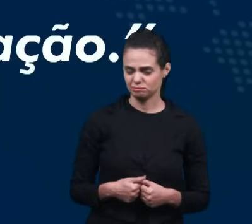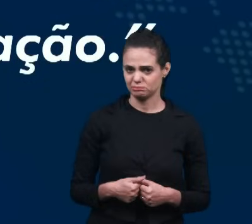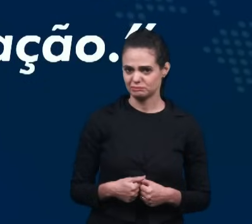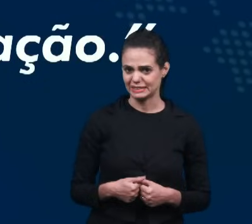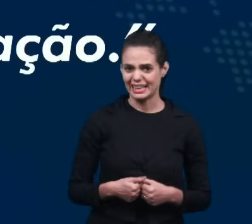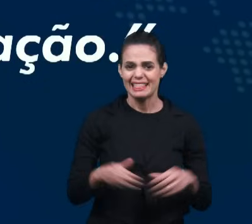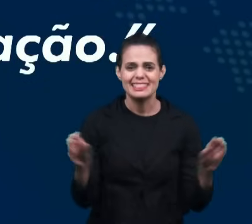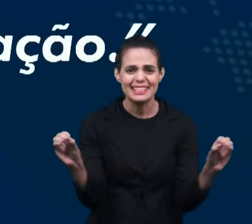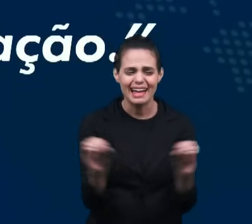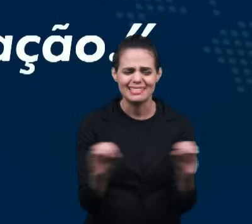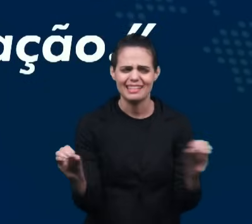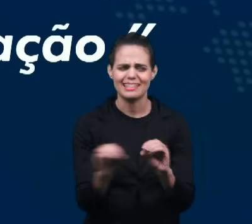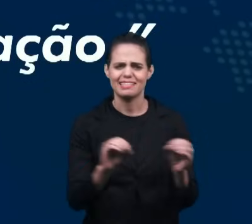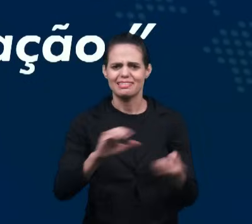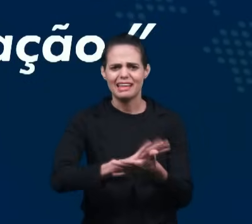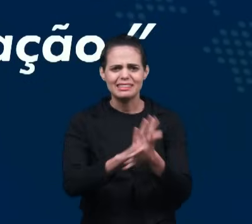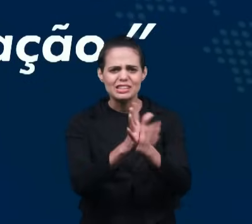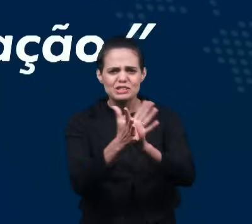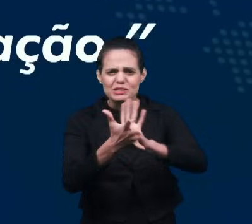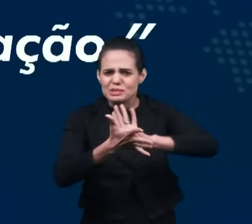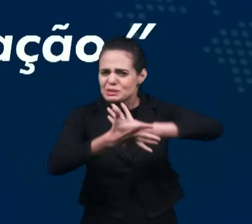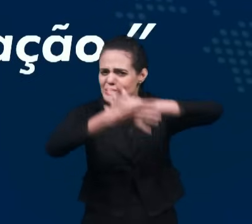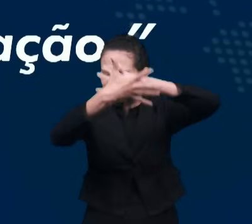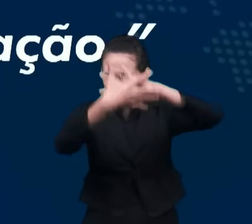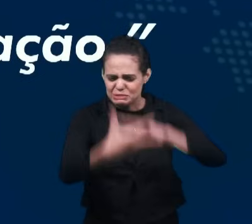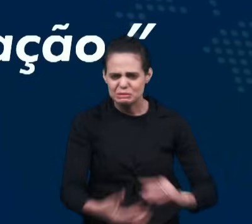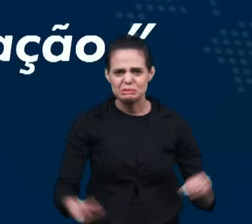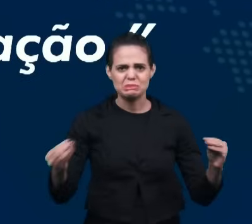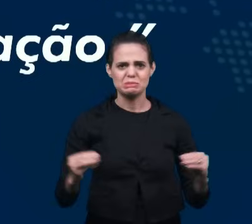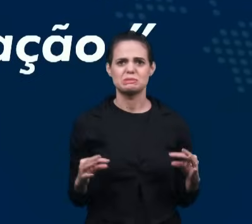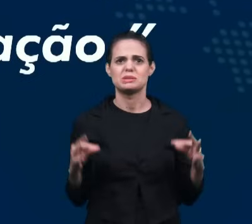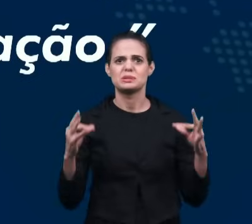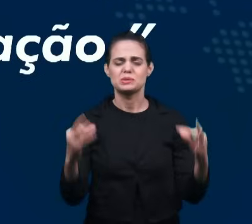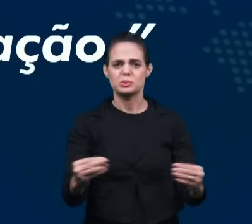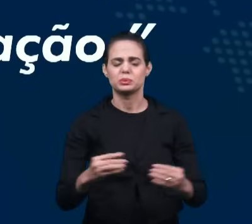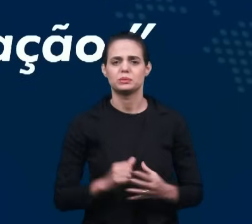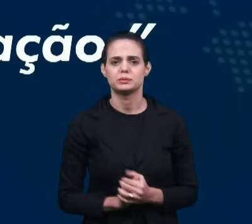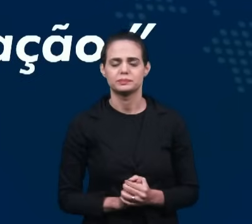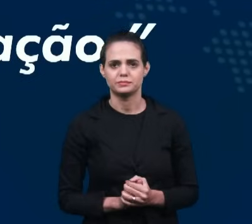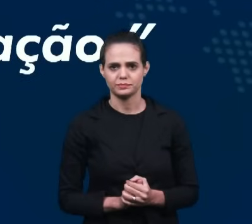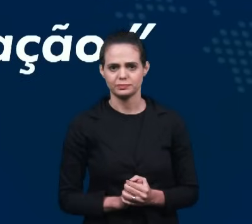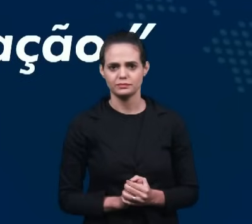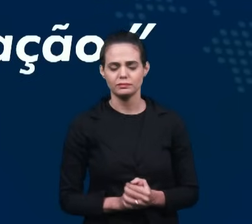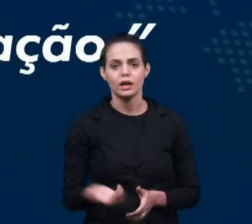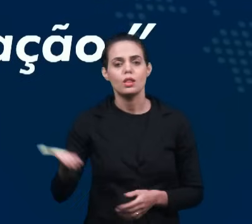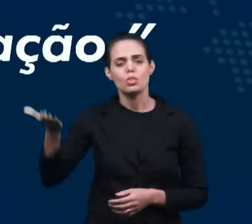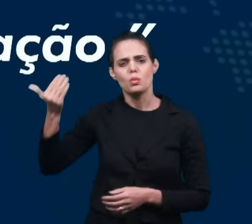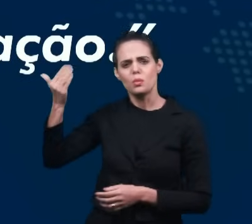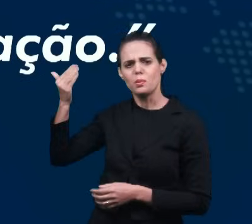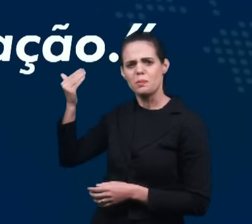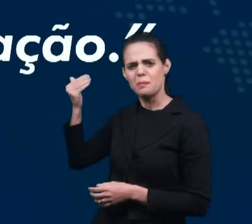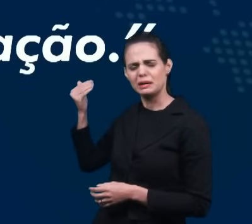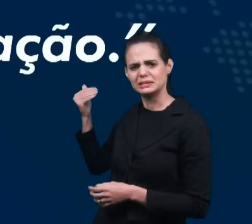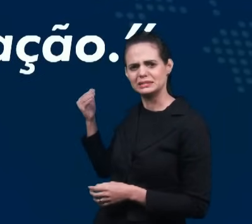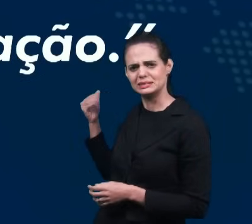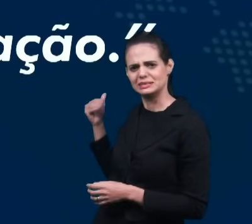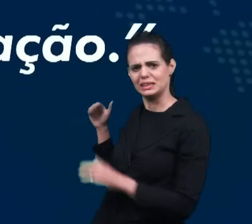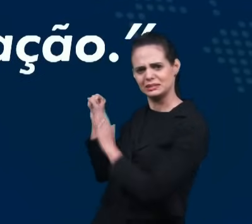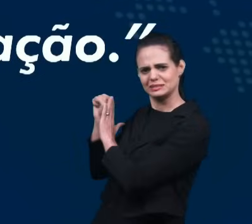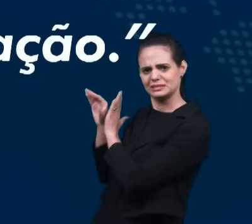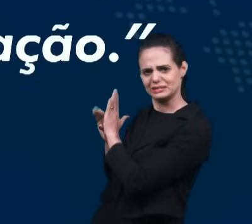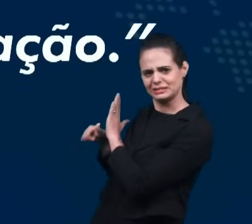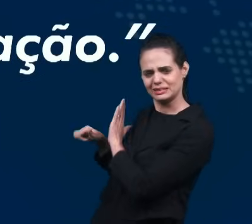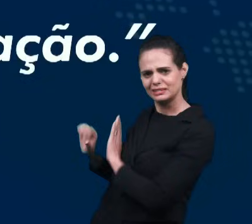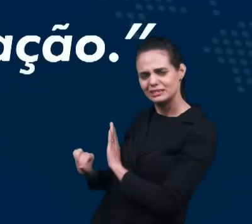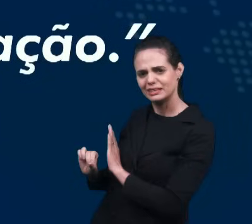sobre pedra que não seja derribada. No ano 70, Tito entrou, destruiu, acabou com tudo, o povo foi embora, as